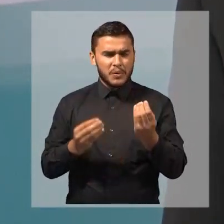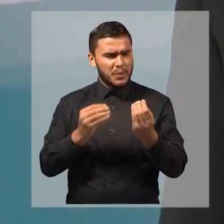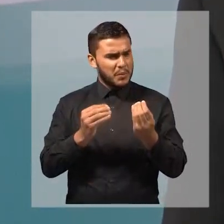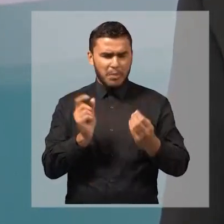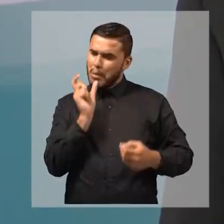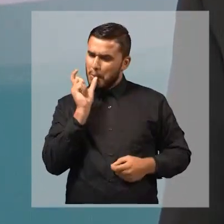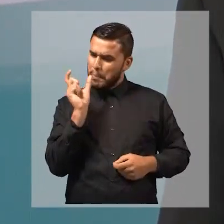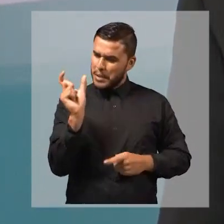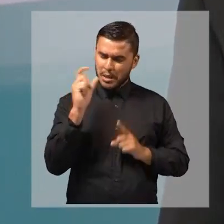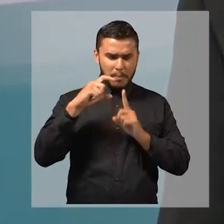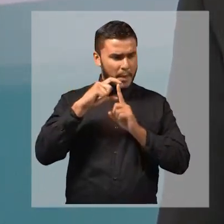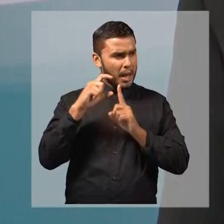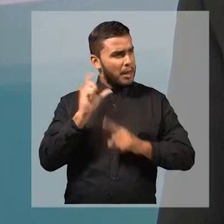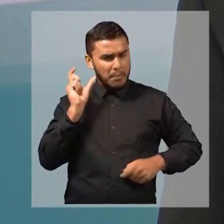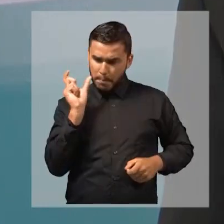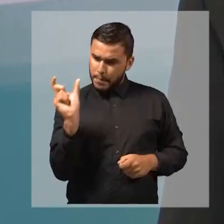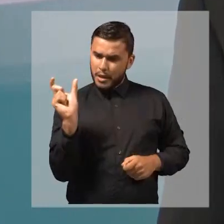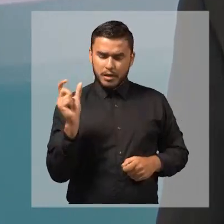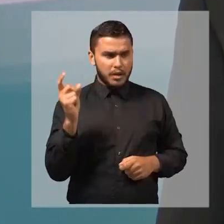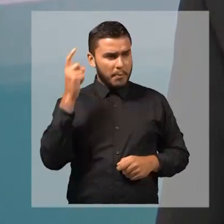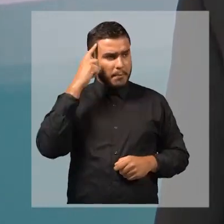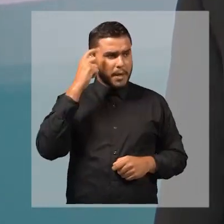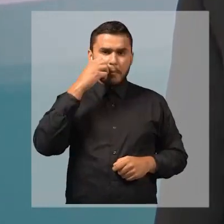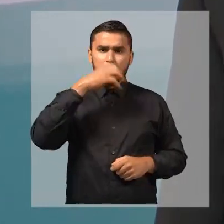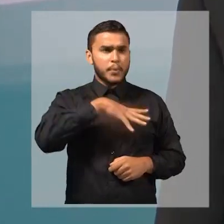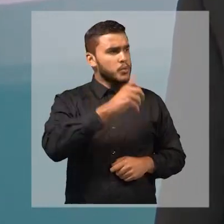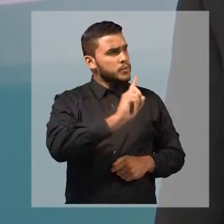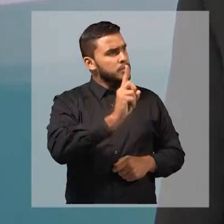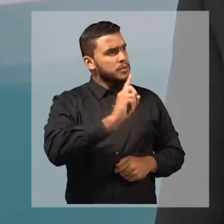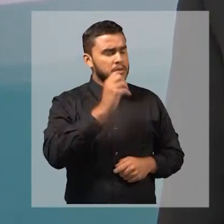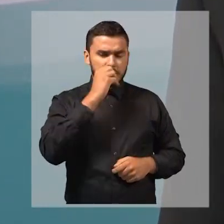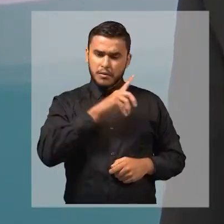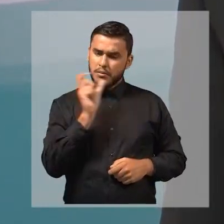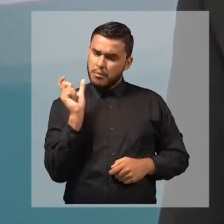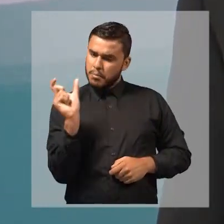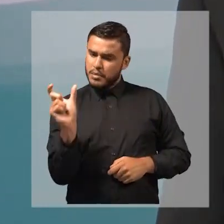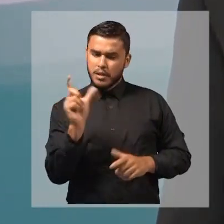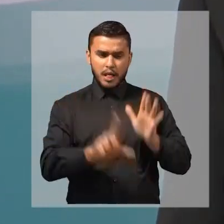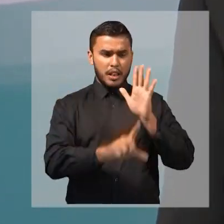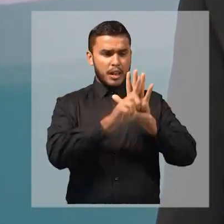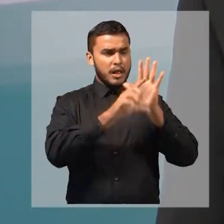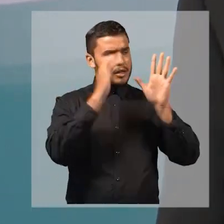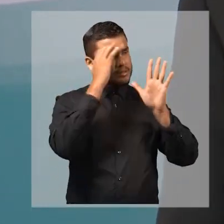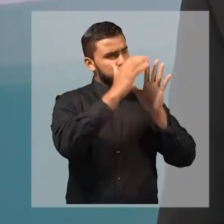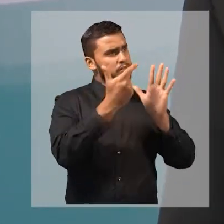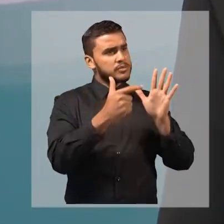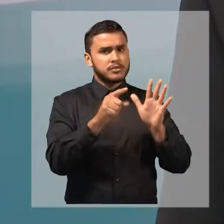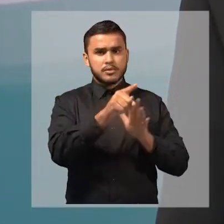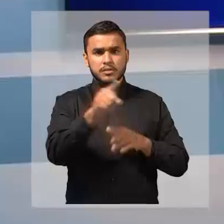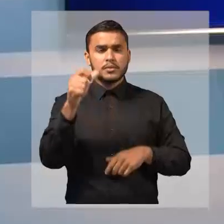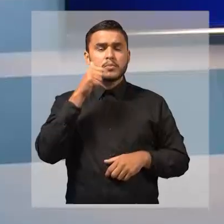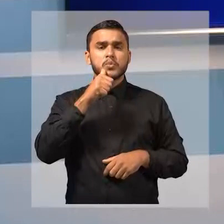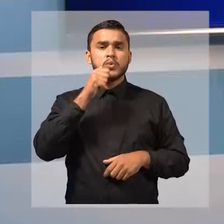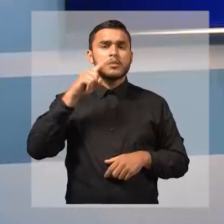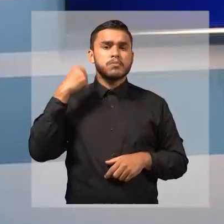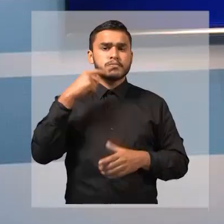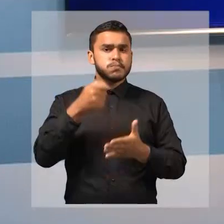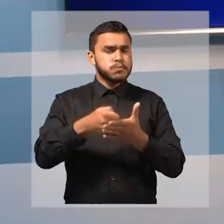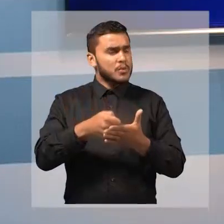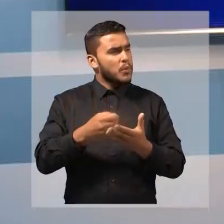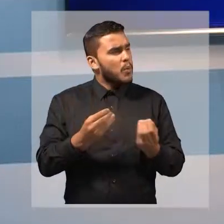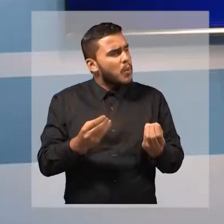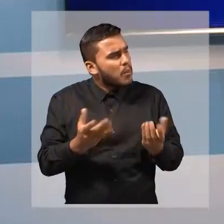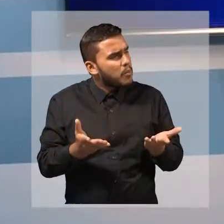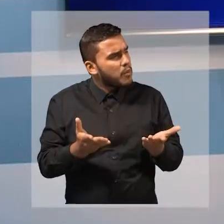um ilícito, não só uma indelicadeza, tem um ilícito, né? Porque ele atacou a honra das juízes, é crime contra a honra. Pois é, você